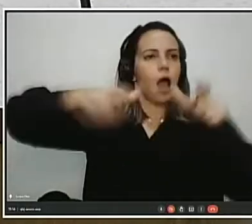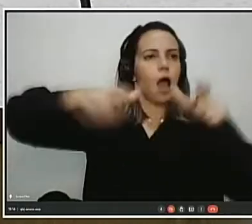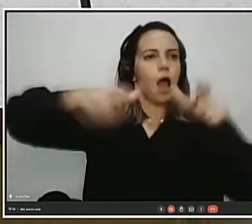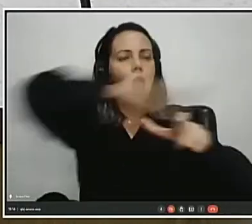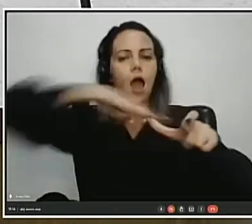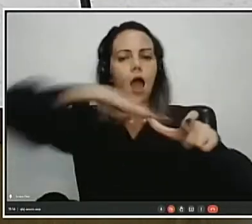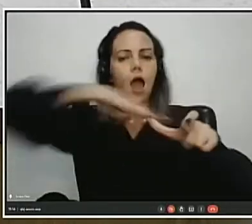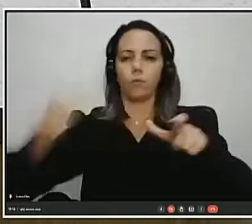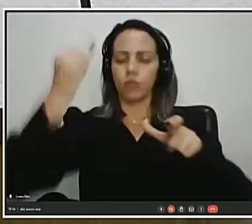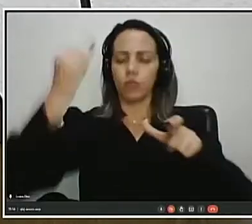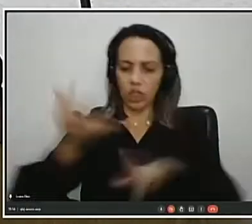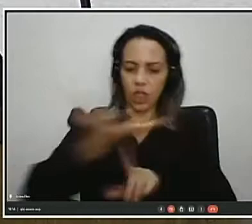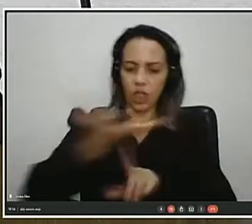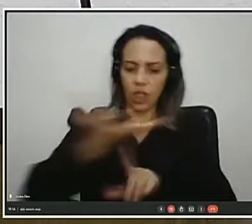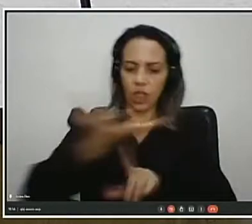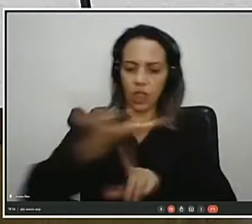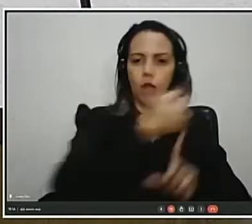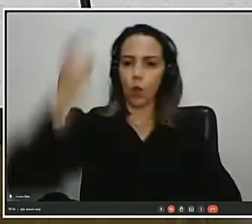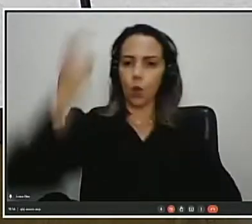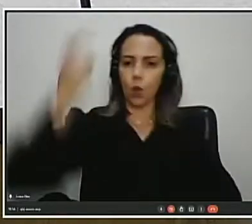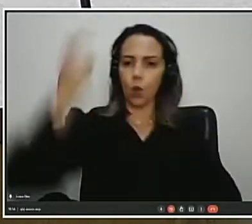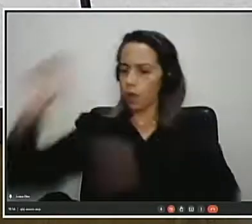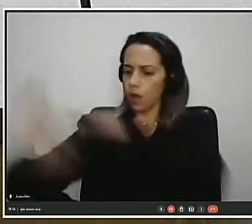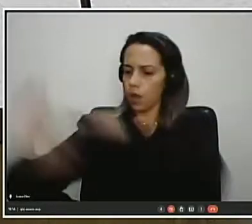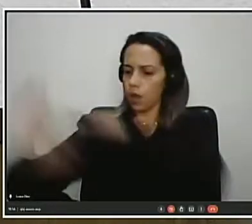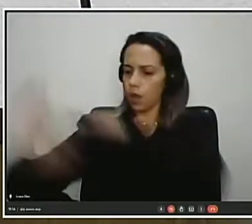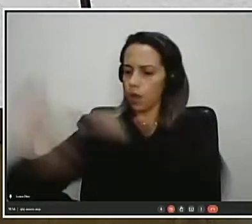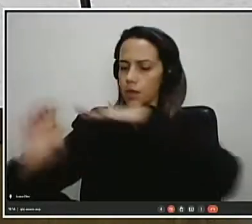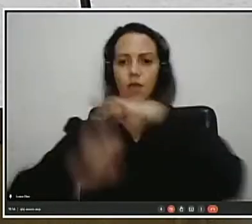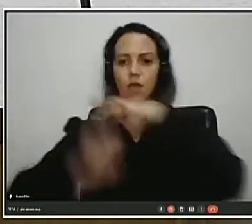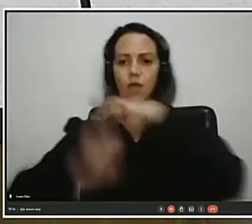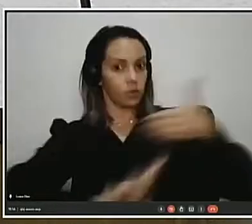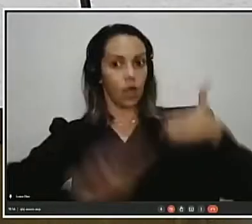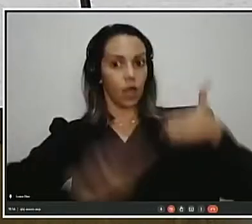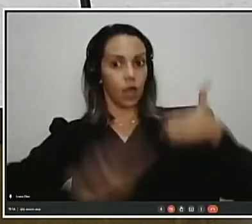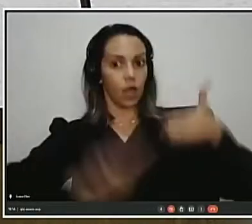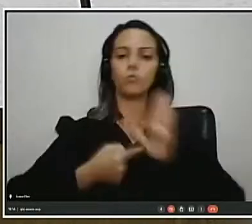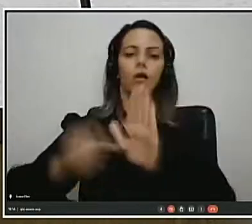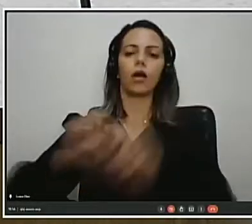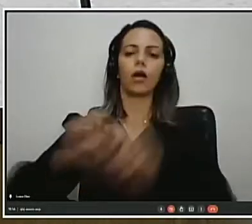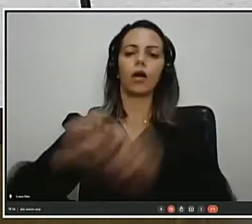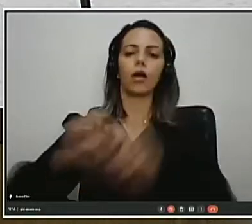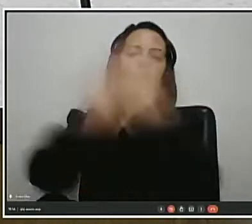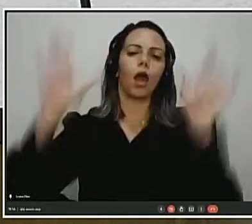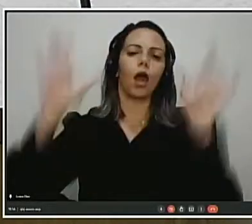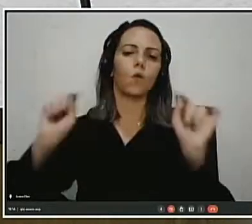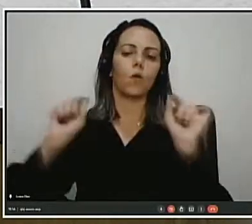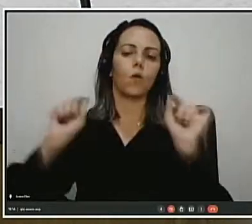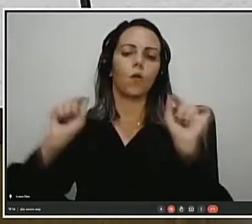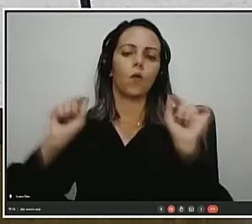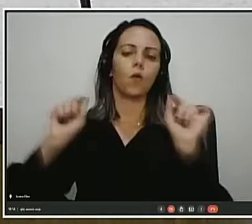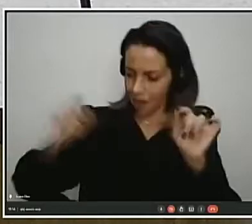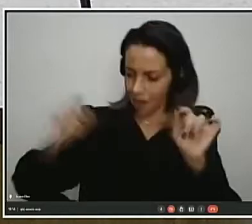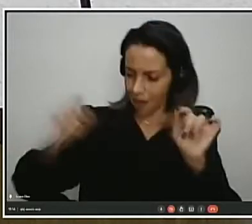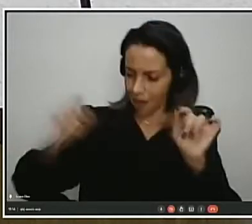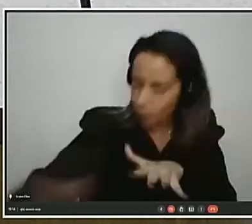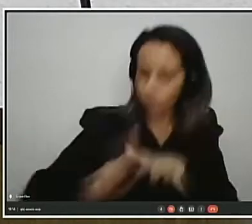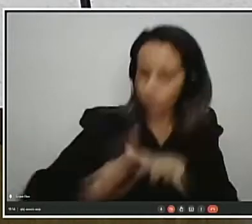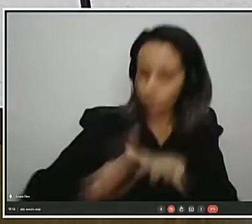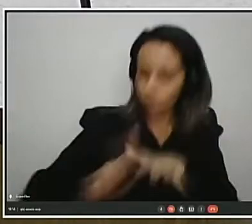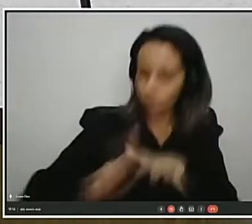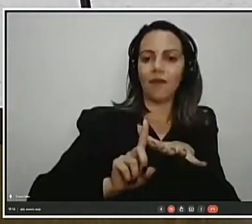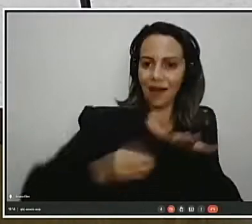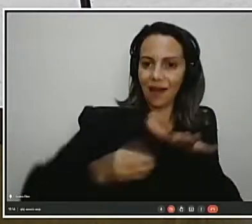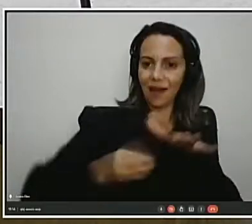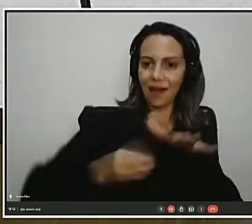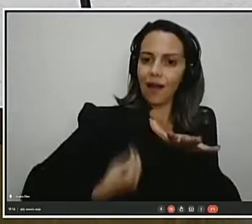cultura, nas universidades, nas empresas, numa clara demonstração de que a inclusão e a participação contribuem para o